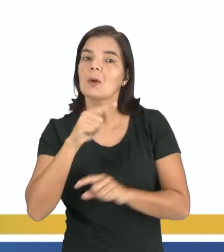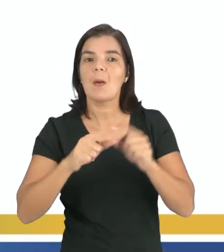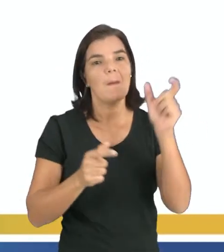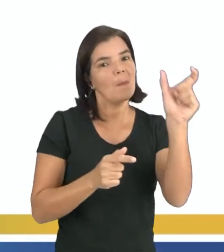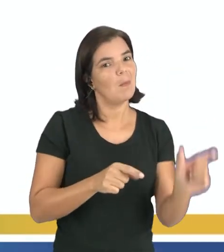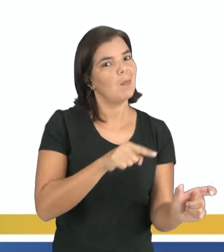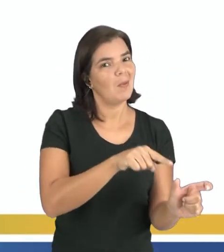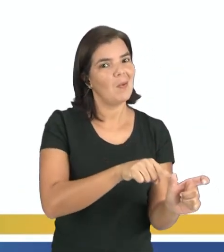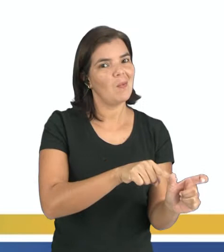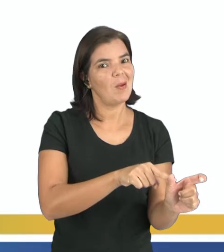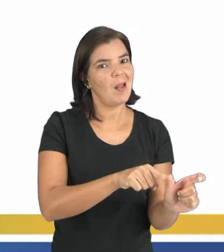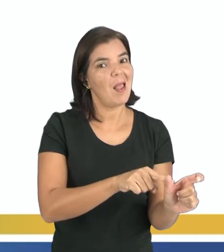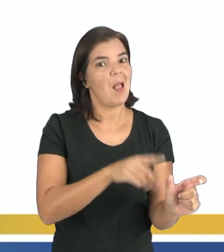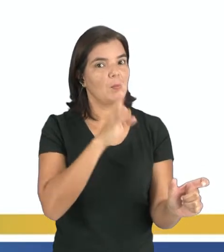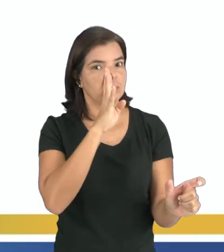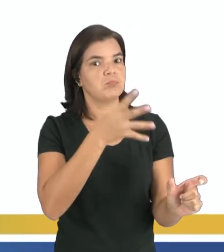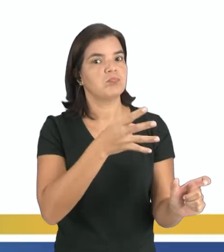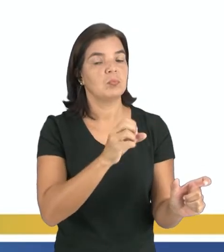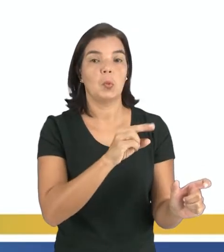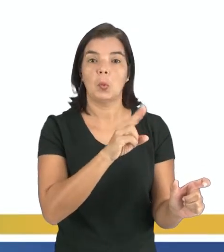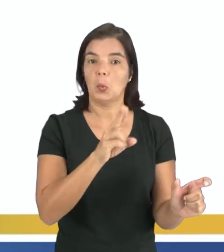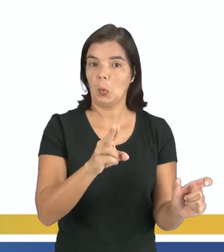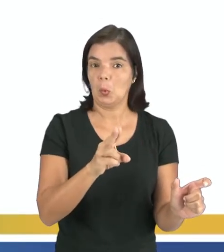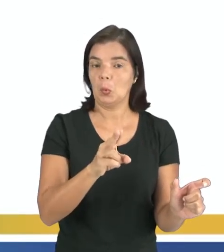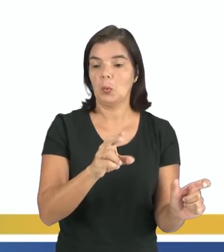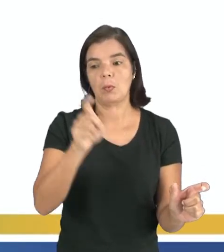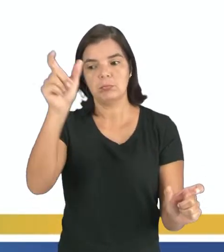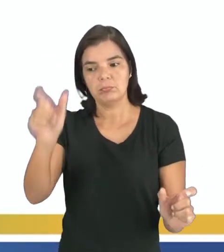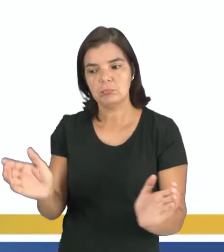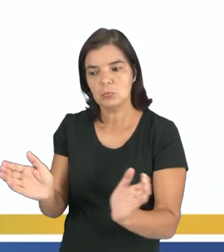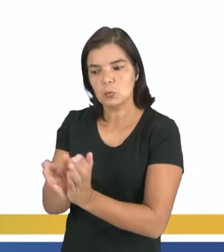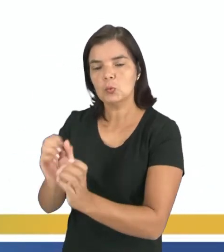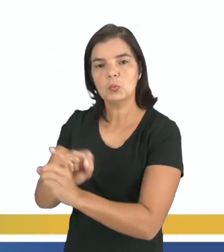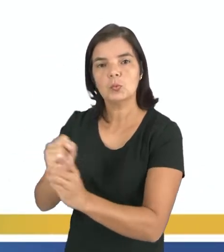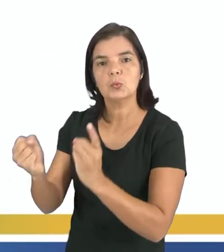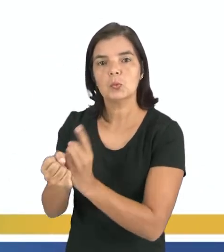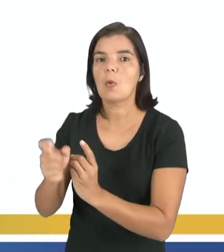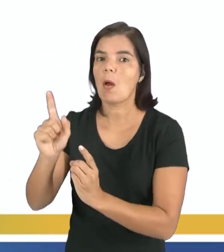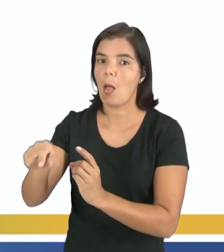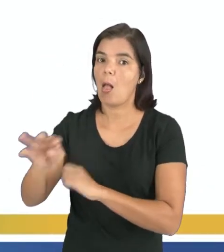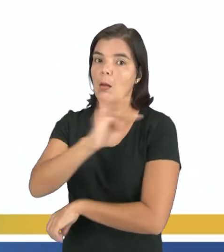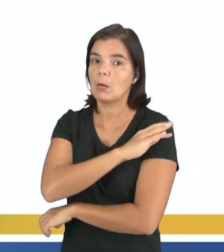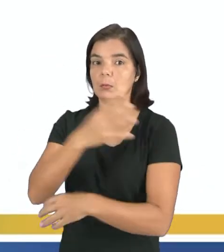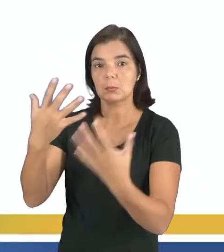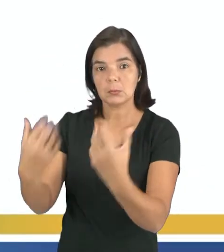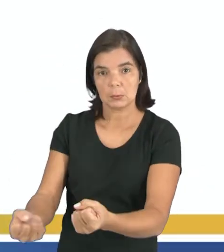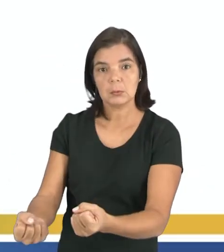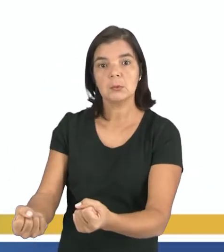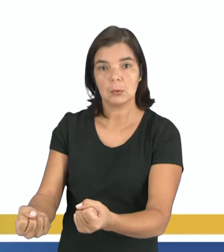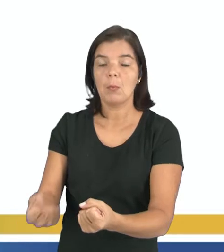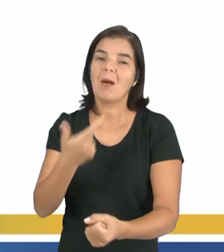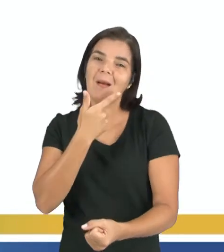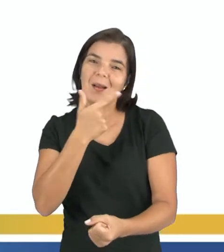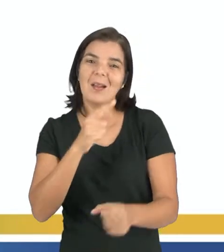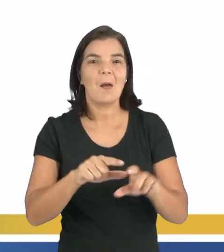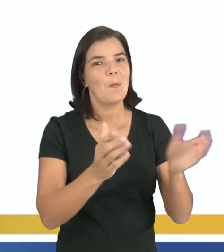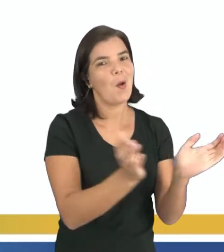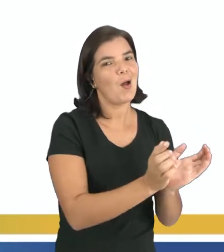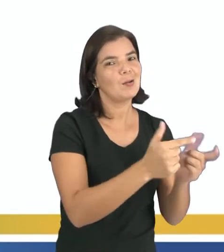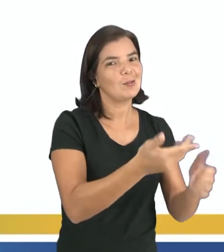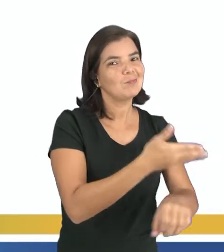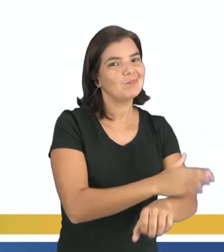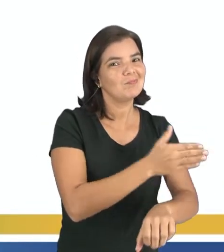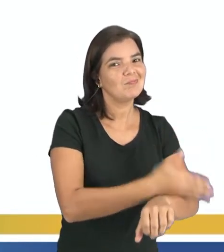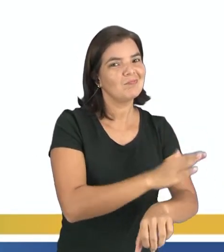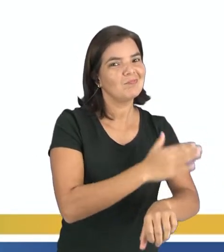para outra é uma ofensa, ou então, o que é para um grupo social é técnica aceitável para fazer graça, para outra é